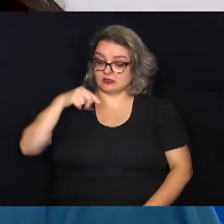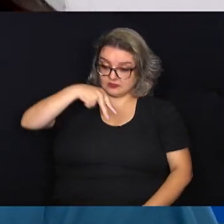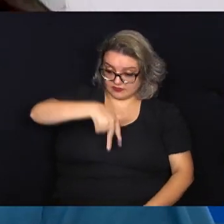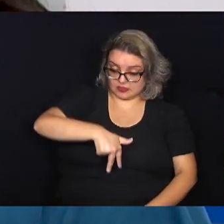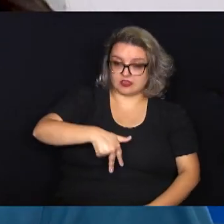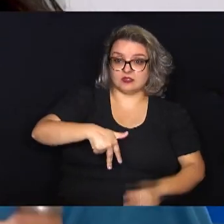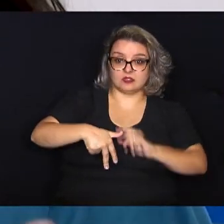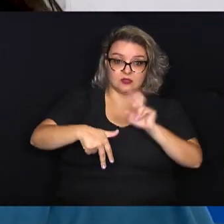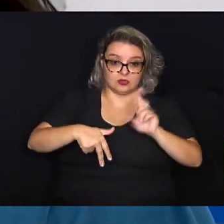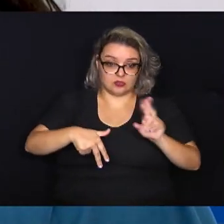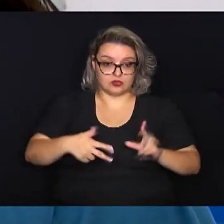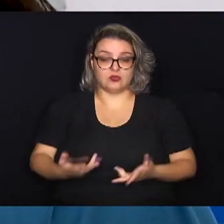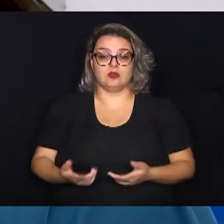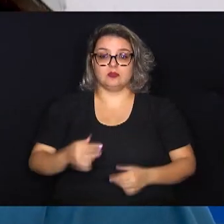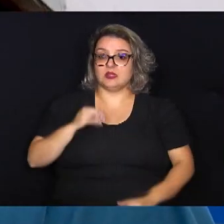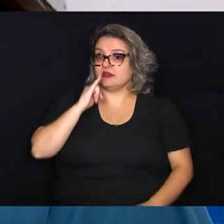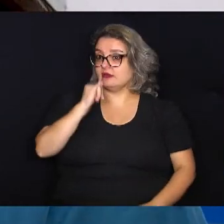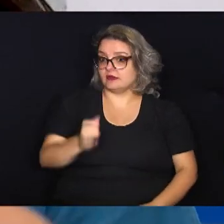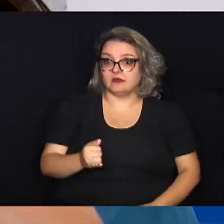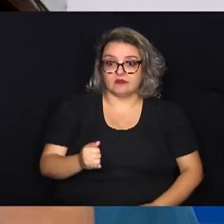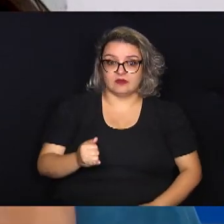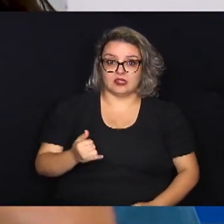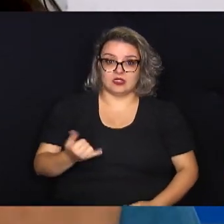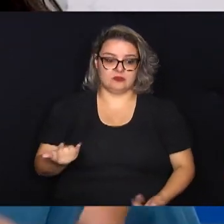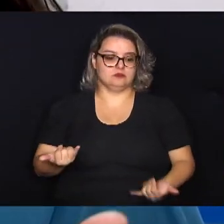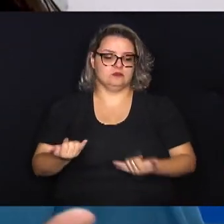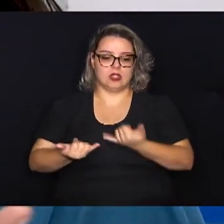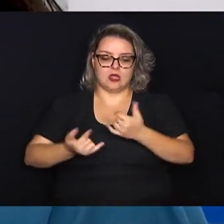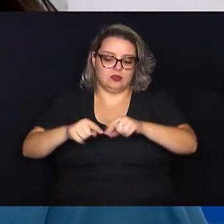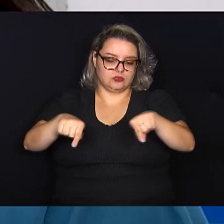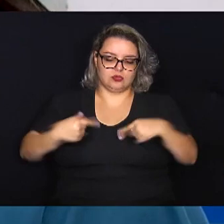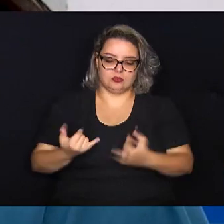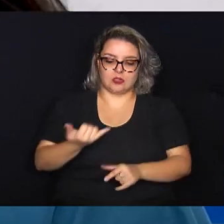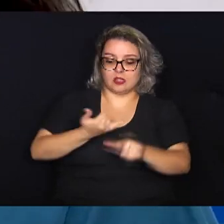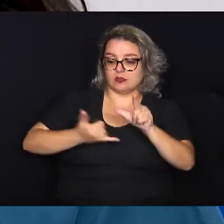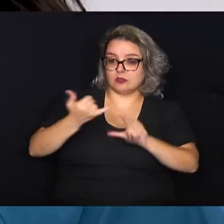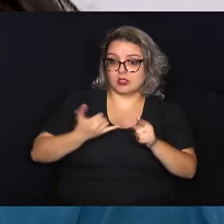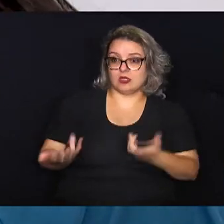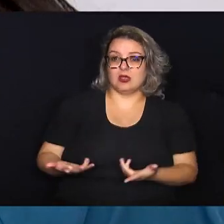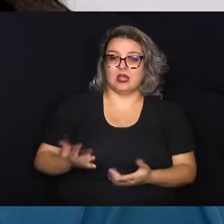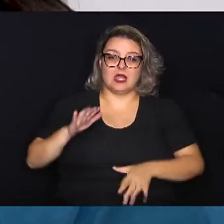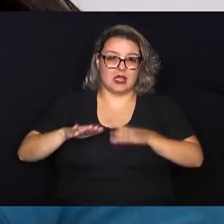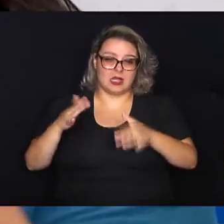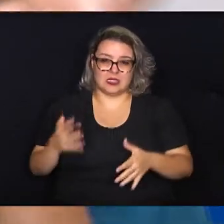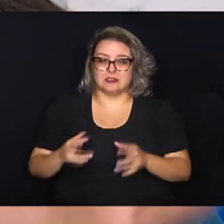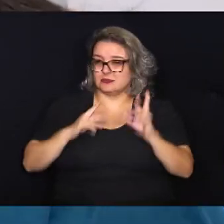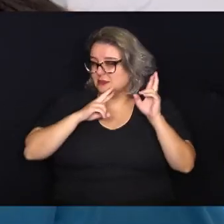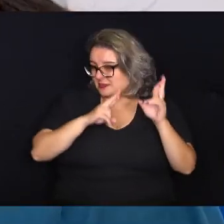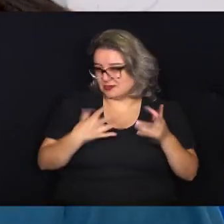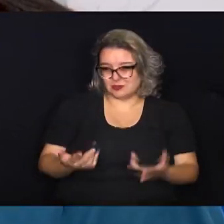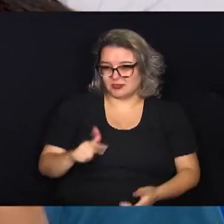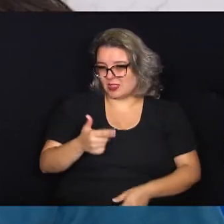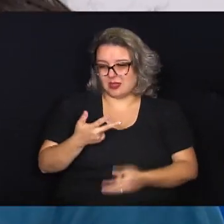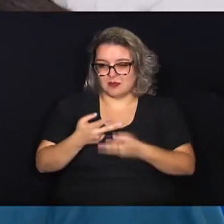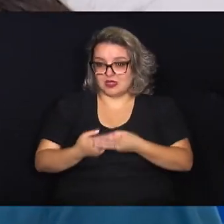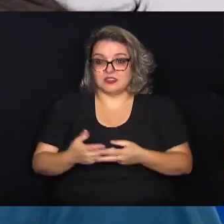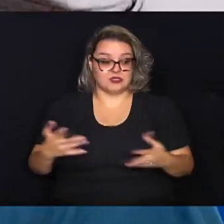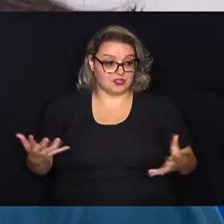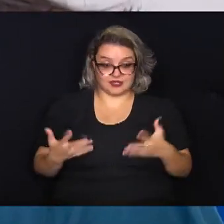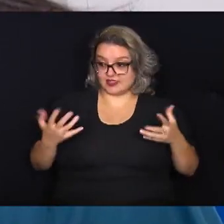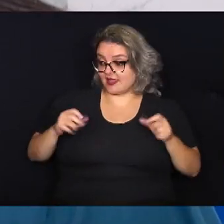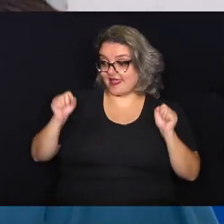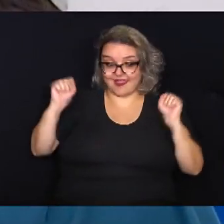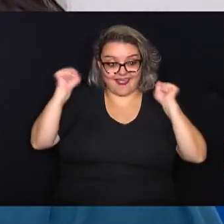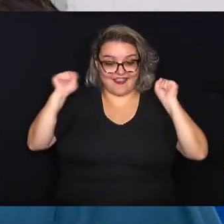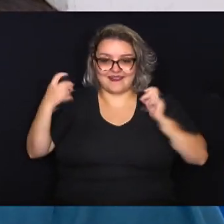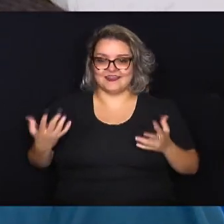da brinquedoteca, ele se anima, aquela falta de paciência que às vezes de manhã cedo está dormindo ainda, ele já se anima, já coloca